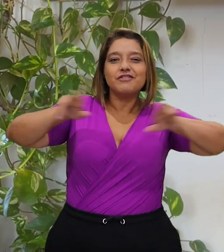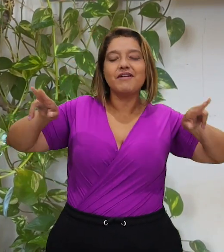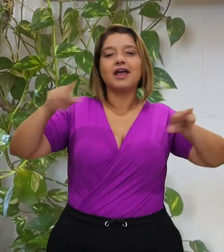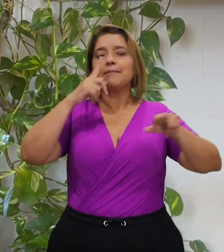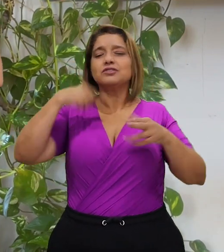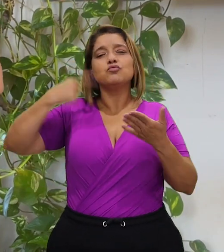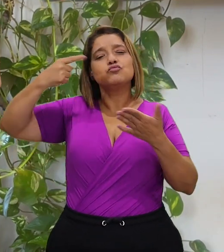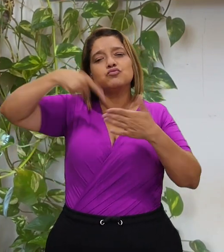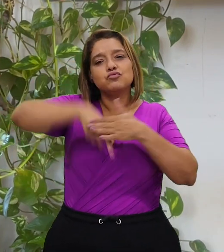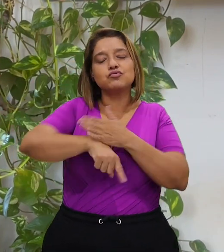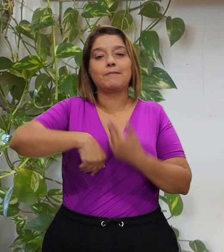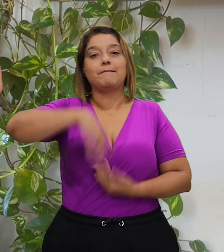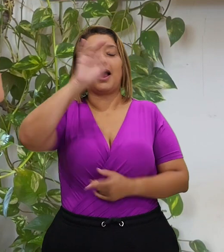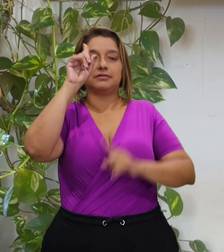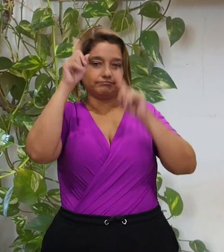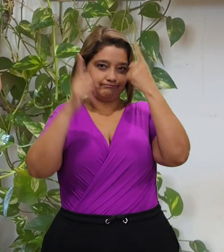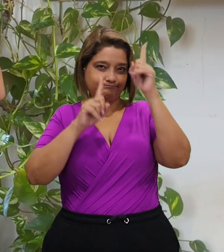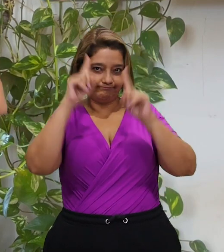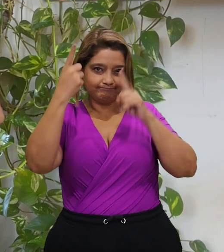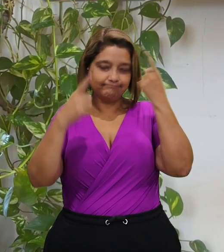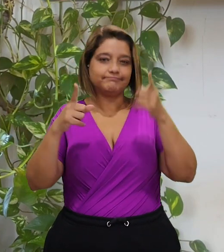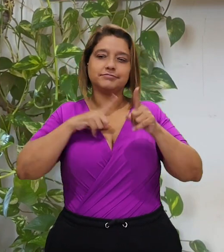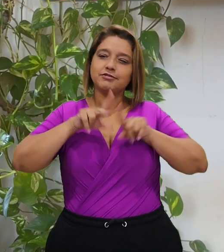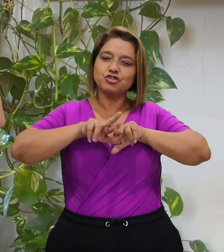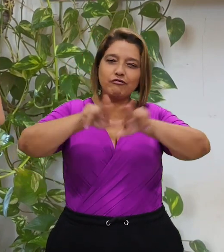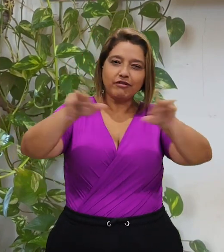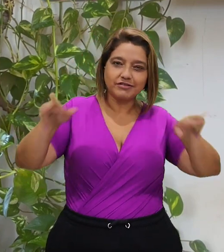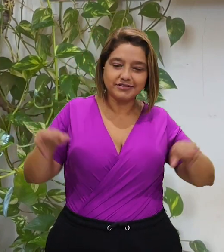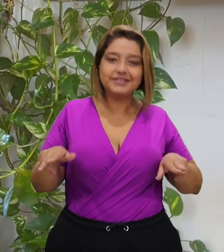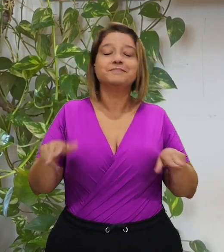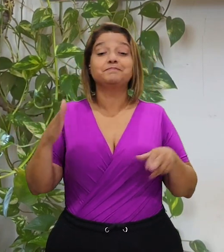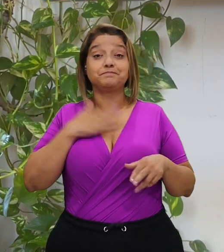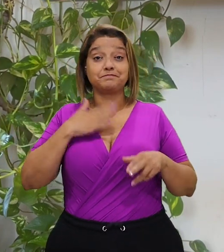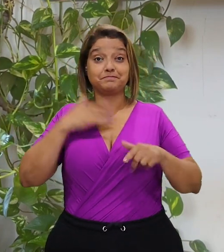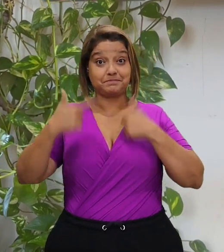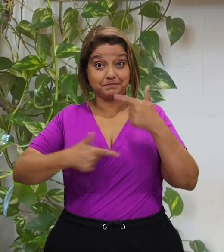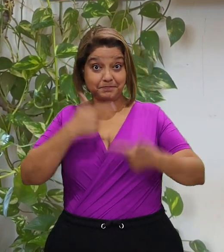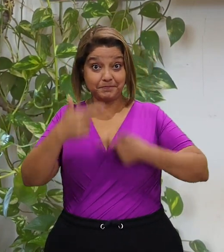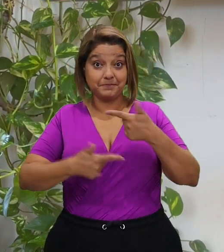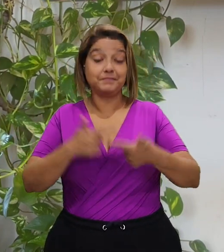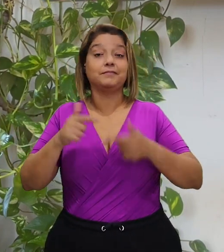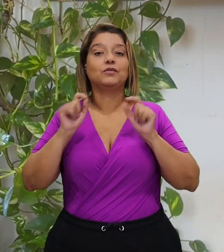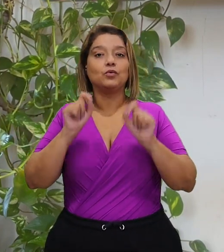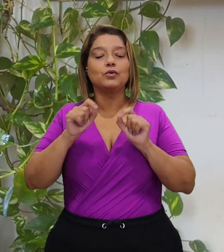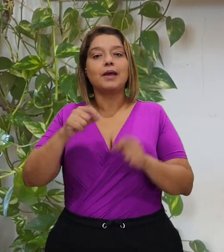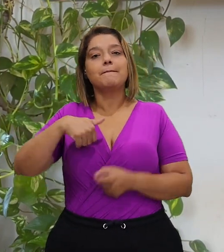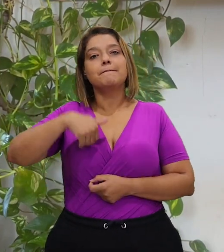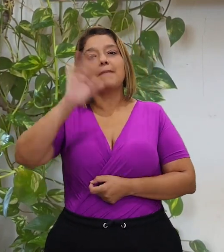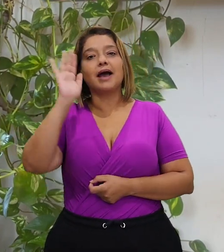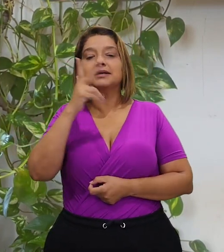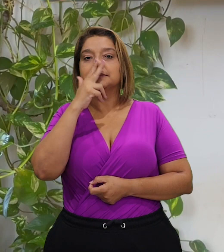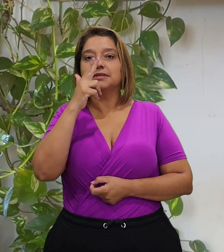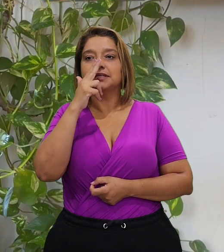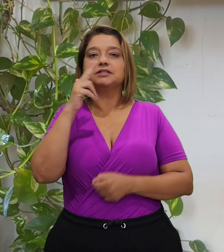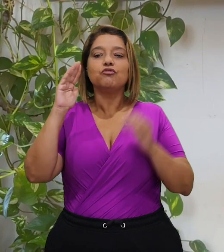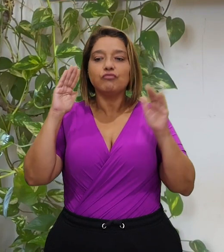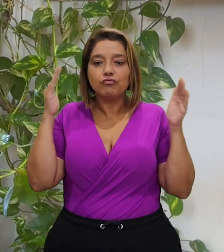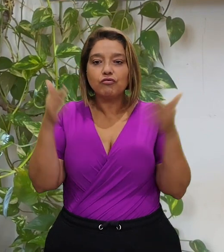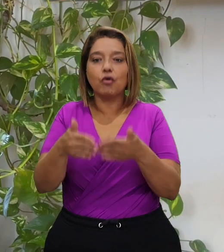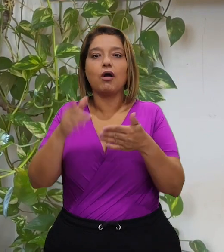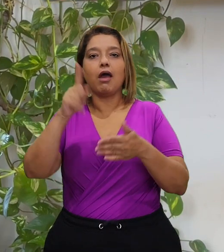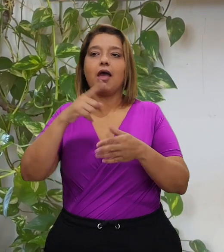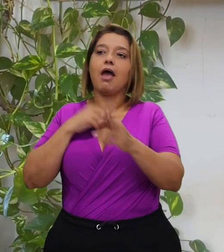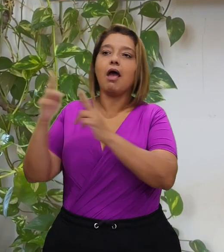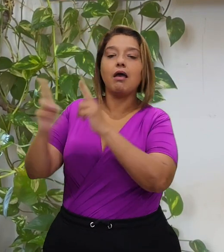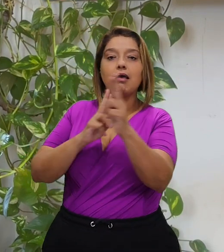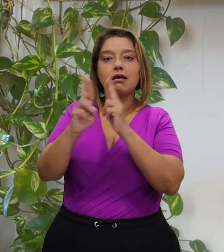a mesma coisa de maneiras diferentes e aí você vai aprofundando. A criatividade tem esse lance da verticalidade. O